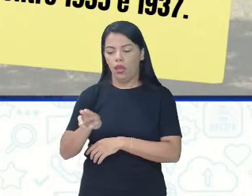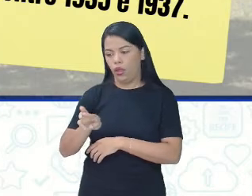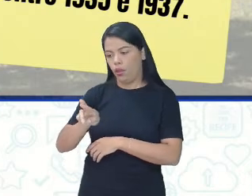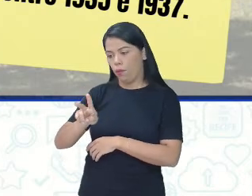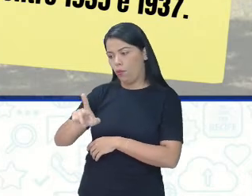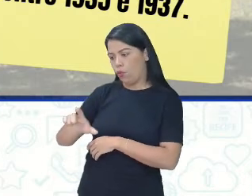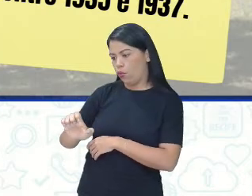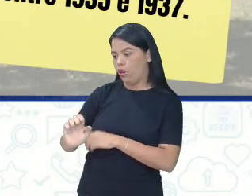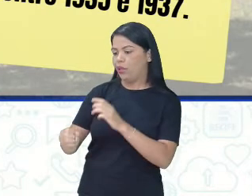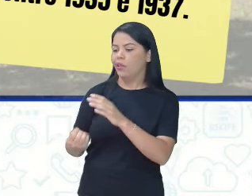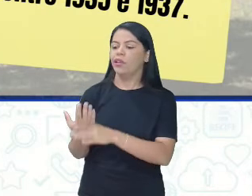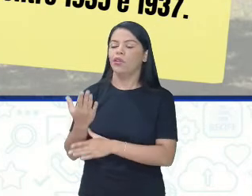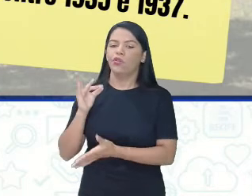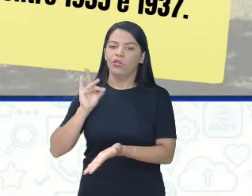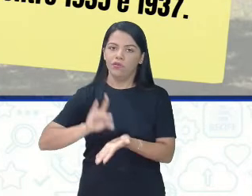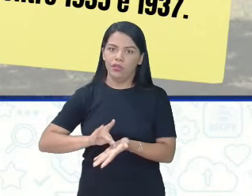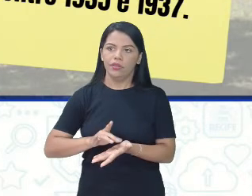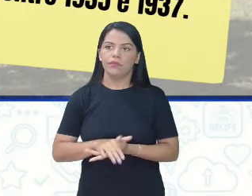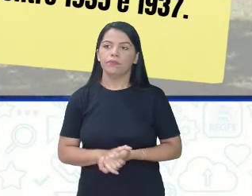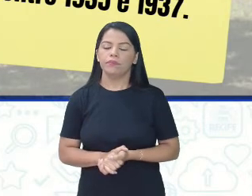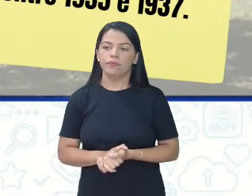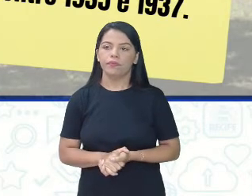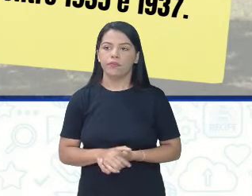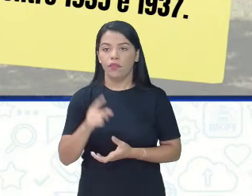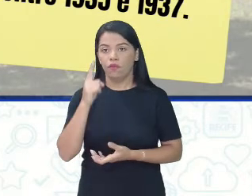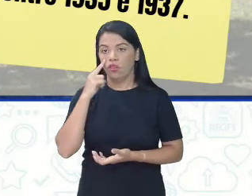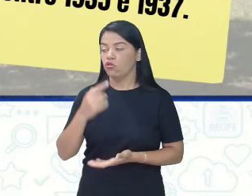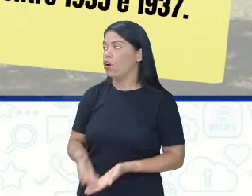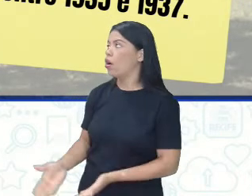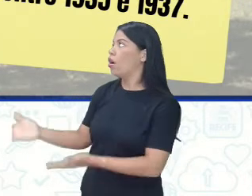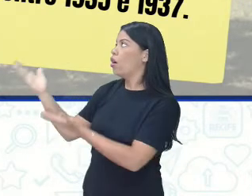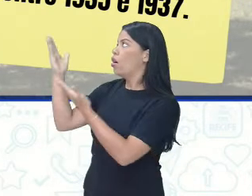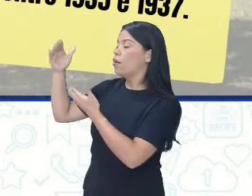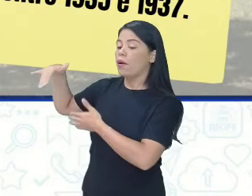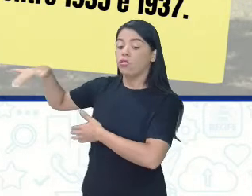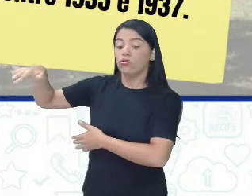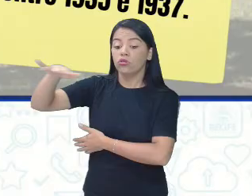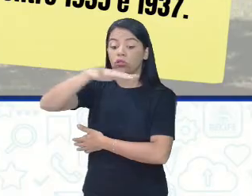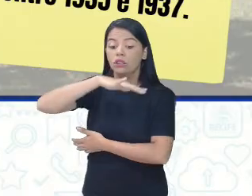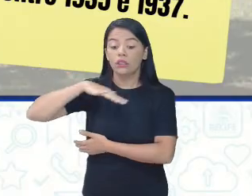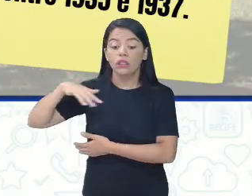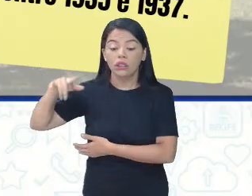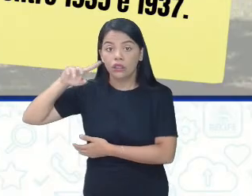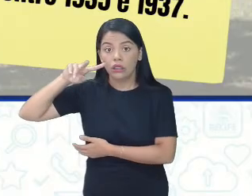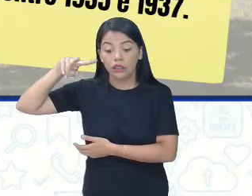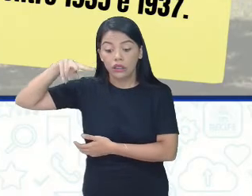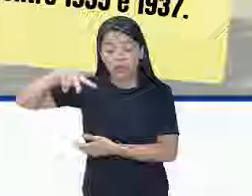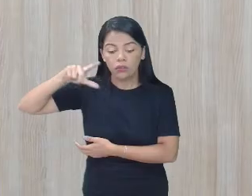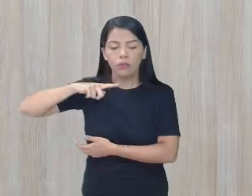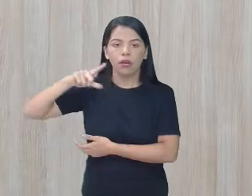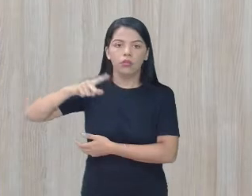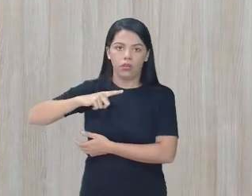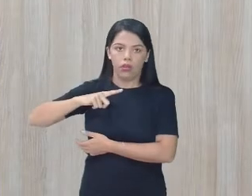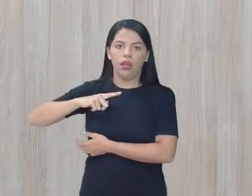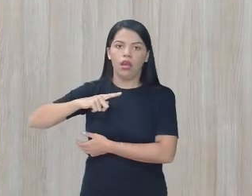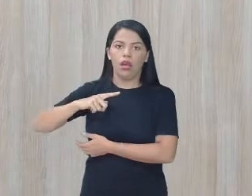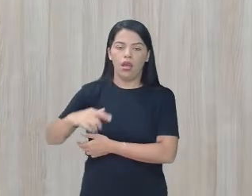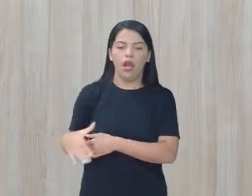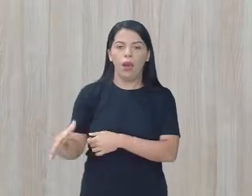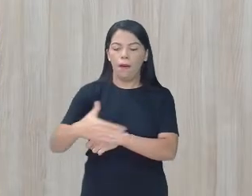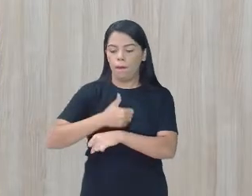da Praça do Derby, ok? Aqui, ó, a Praça do Derby. Aqui a gente tem, ó,